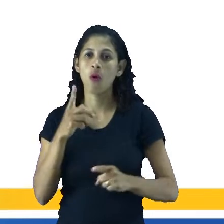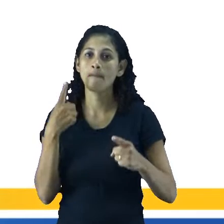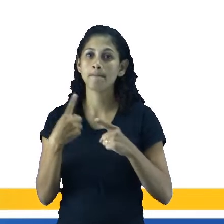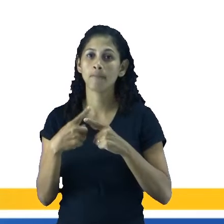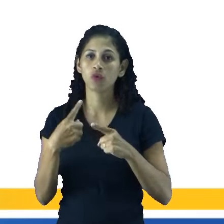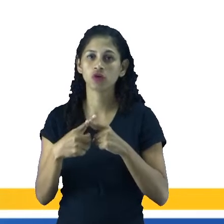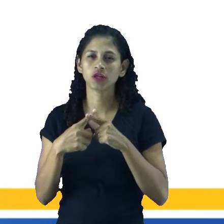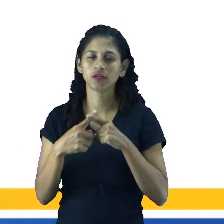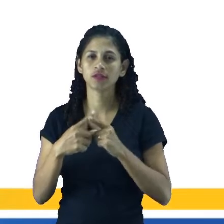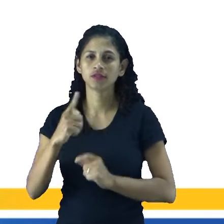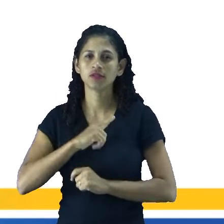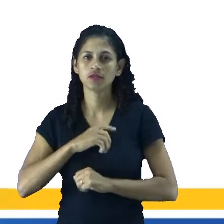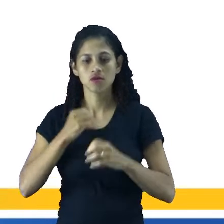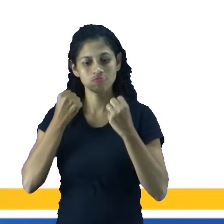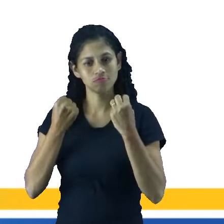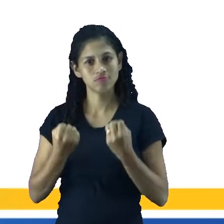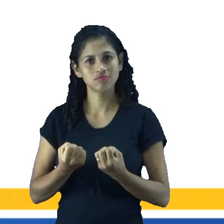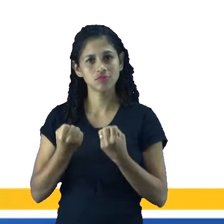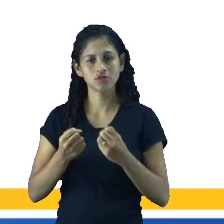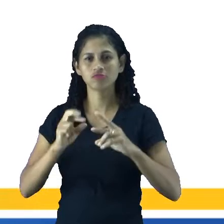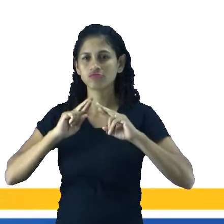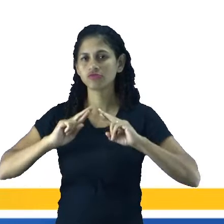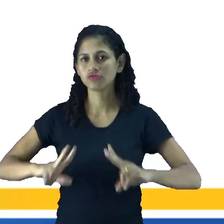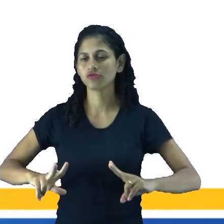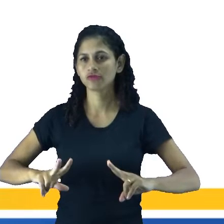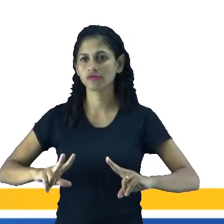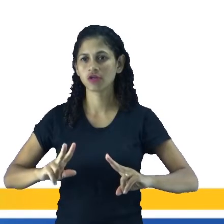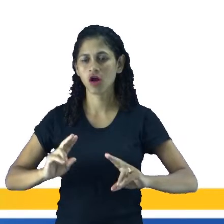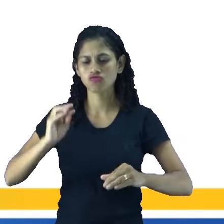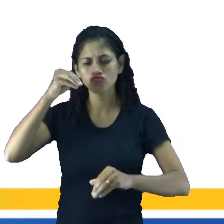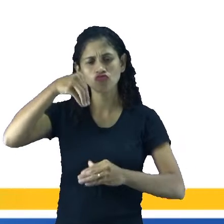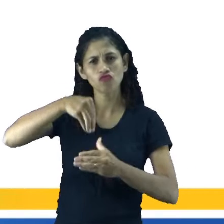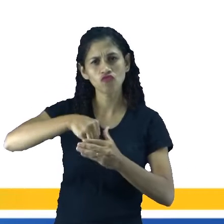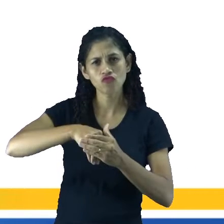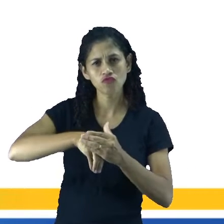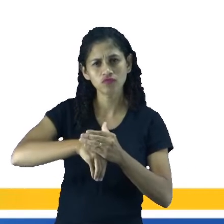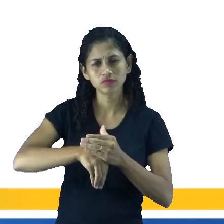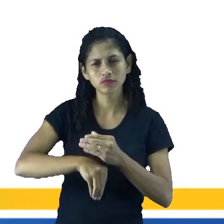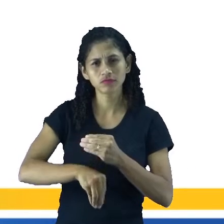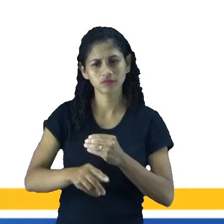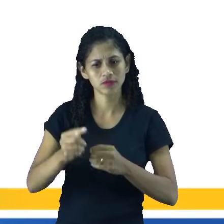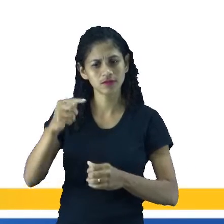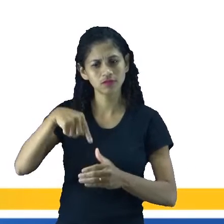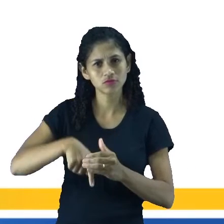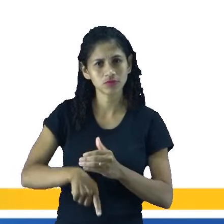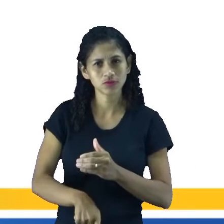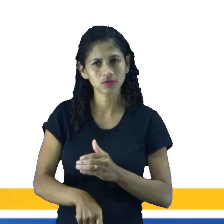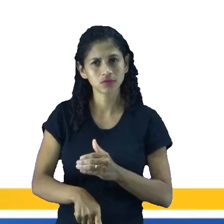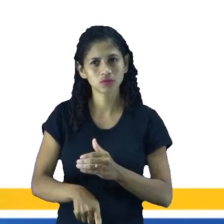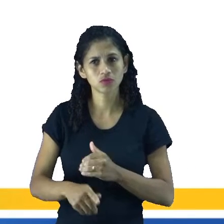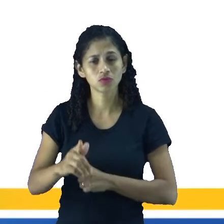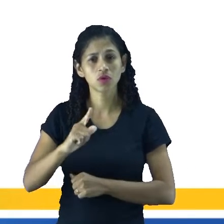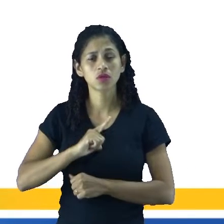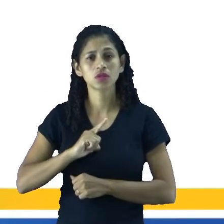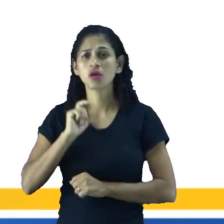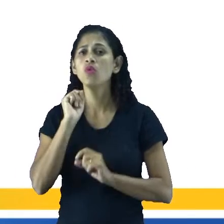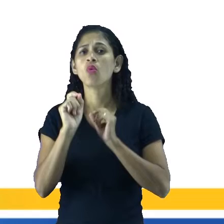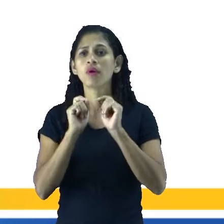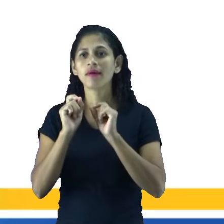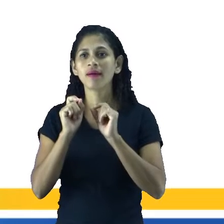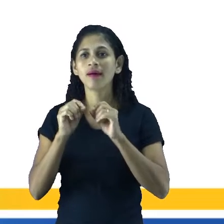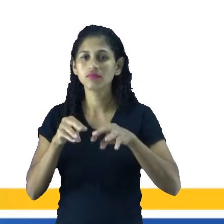diferentes. O óleo ele fica acima da água e lá no fundo desse pote que fica a areia. E aí a gente pode ver então